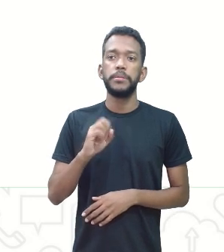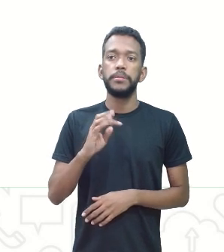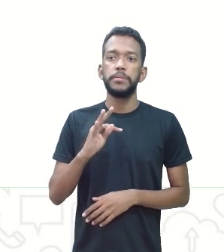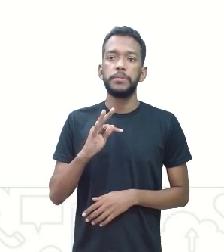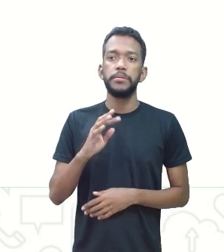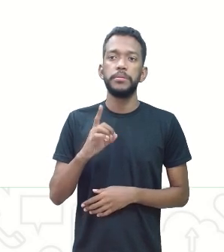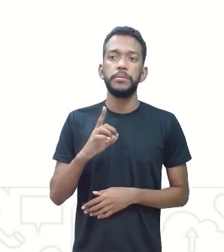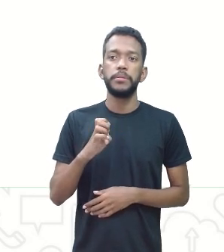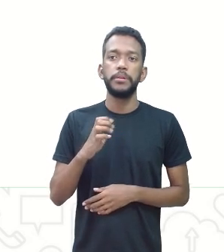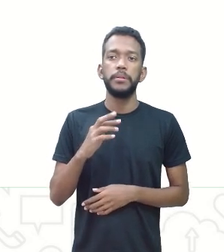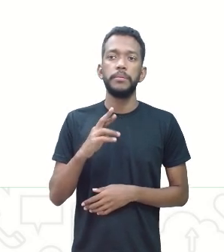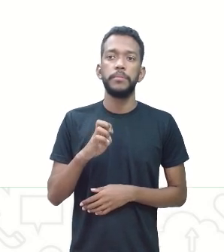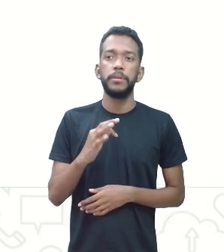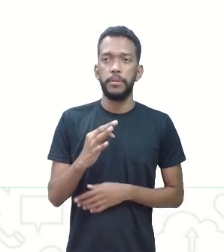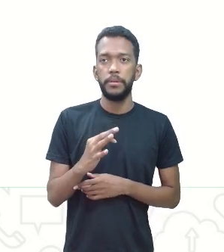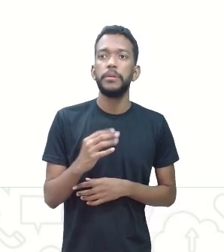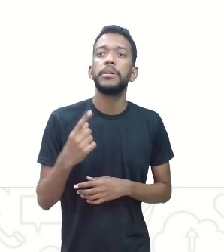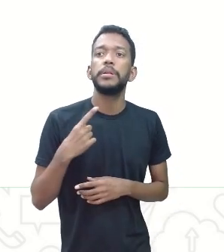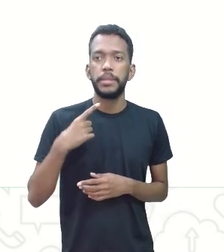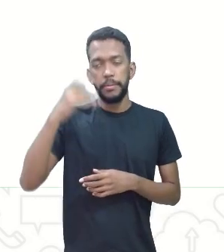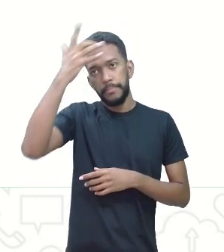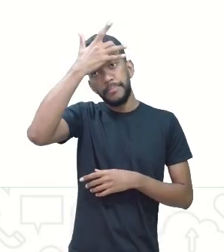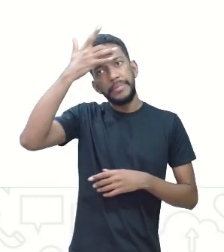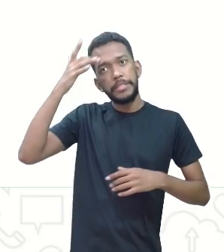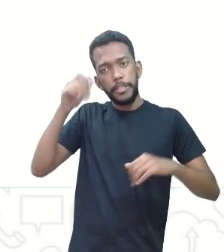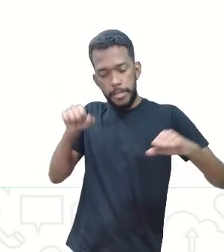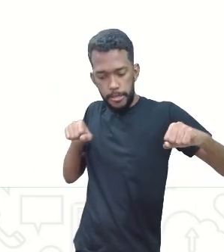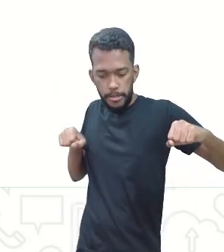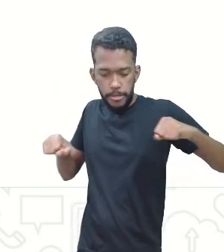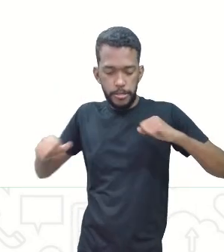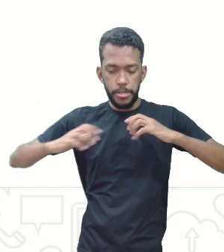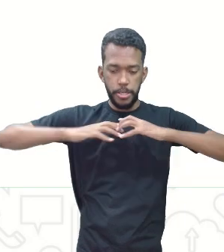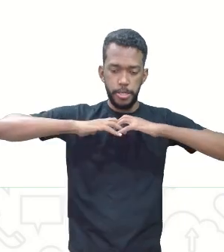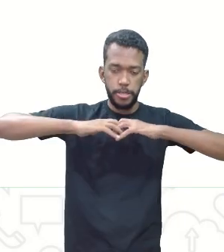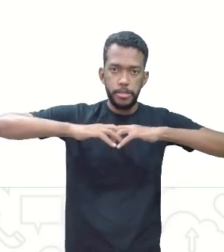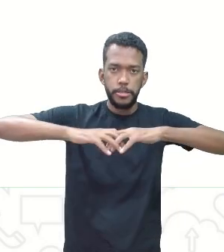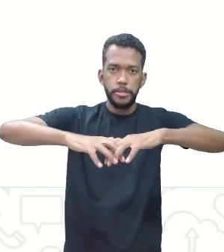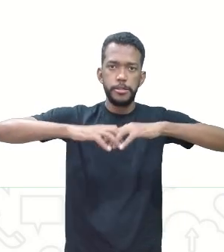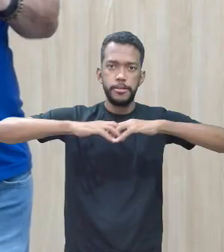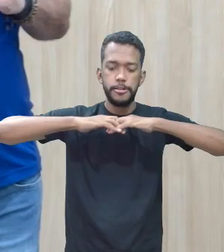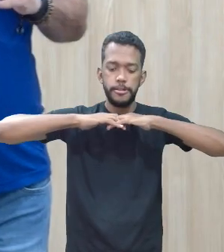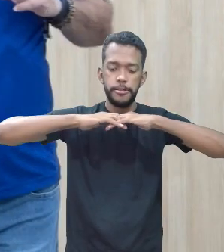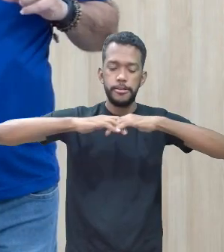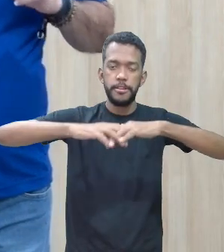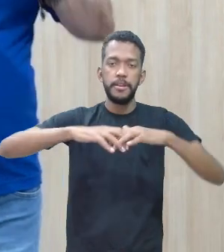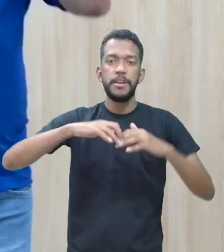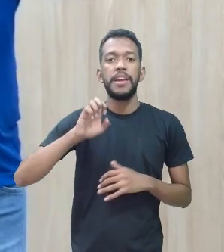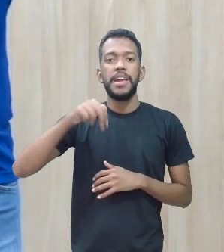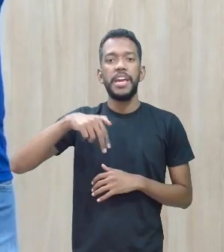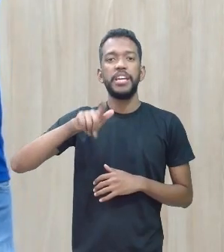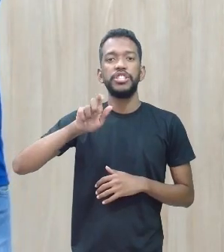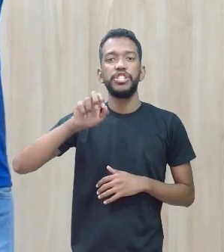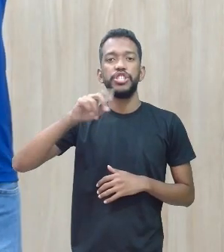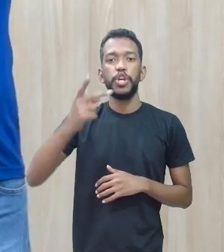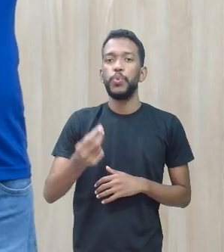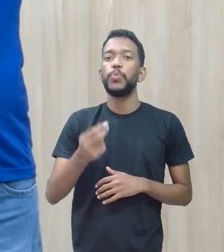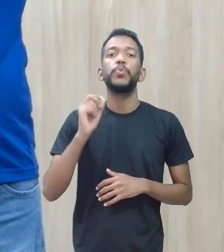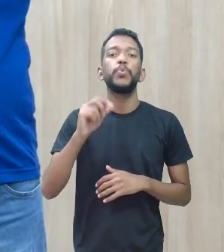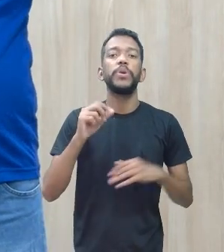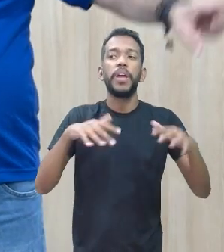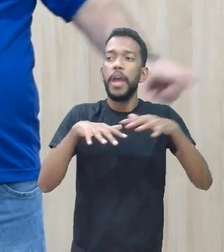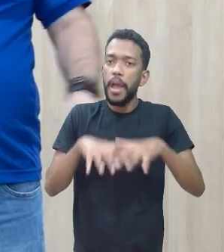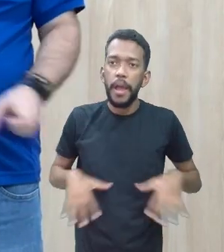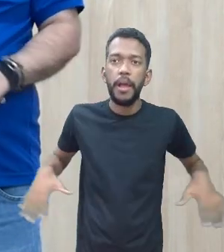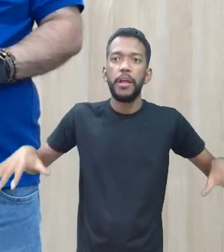né? E nós temos aqui os escravos movimentando o engenho. Quando a gente fala de engenho, a gente tem aquela visão de que o engenho